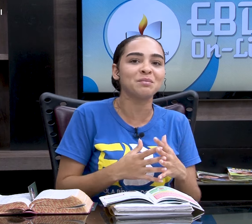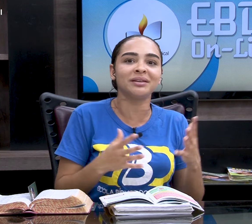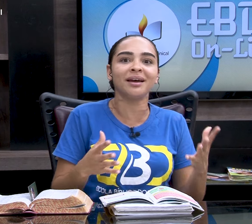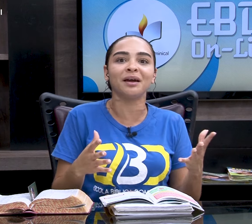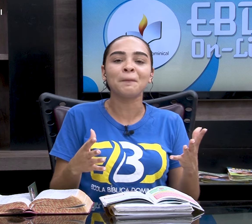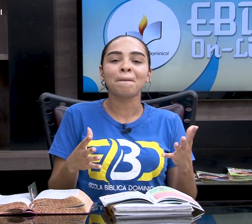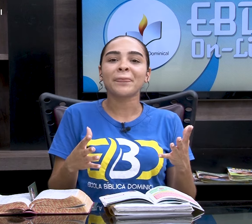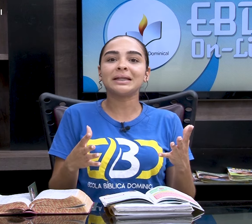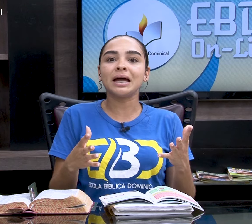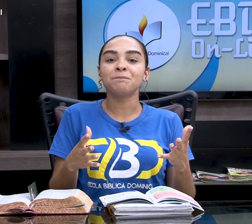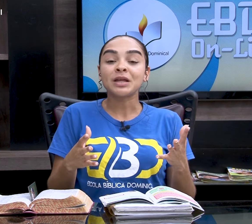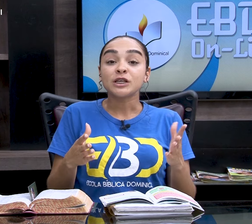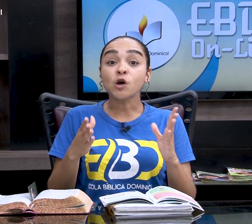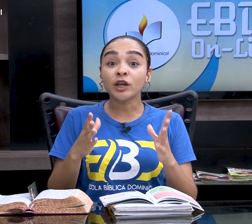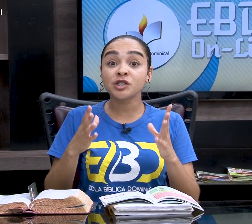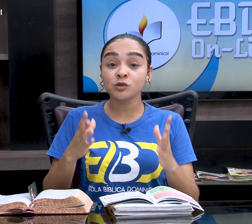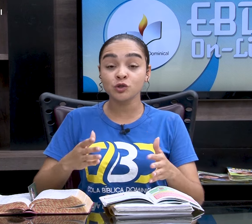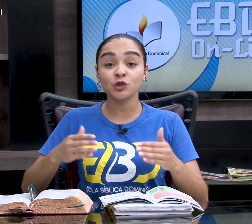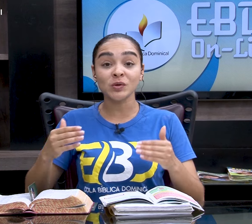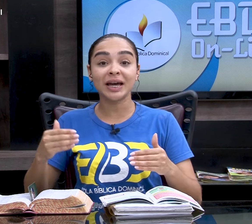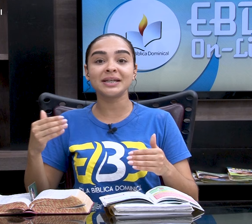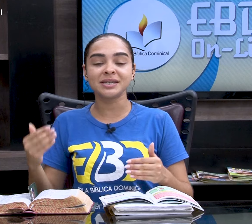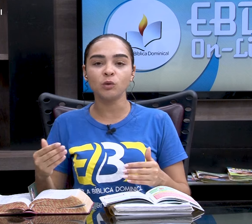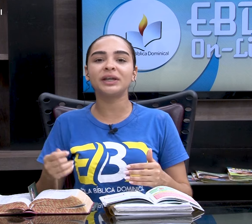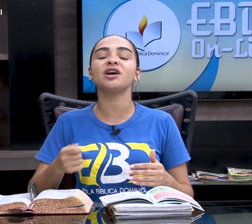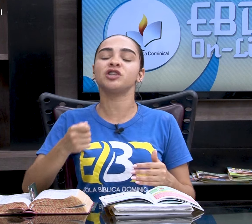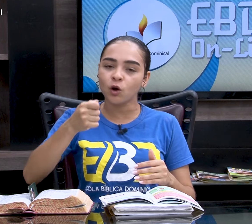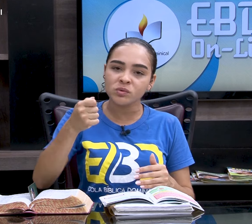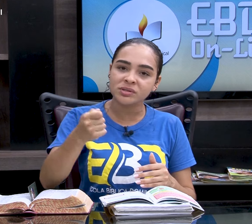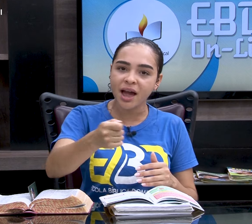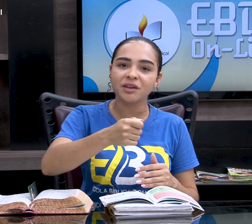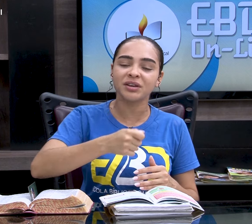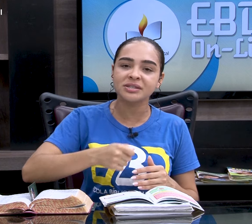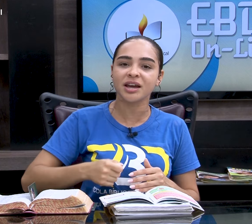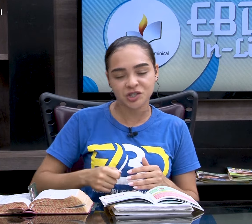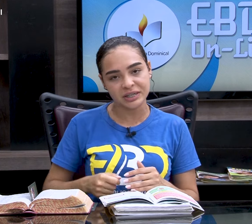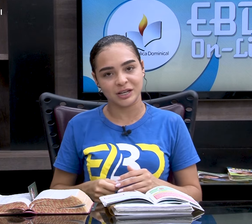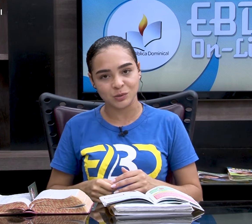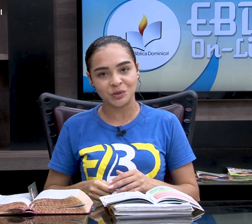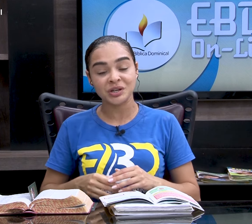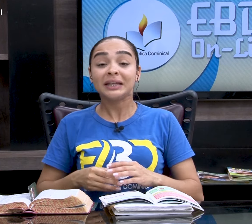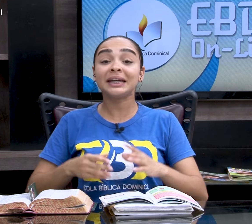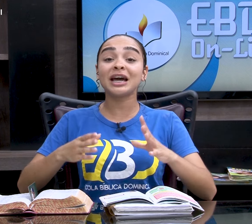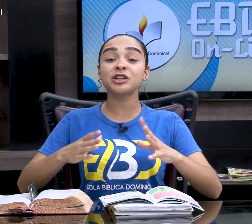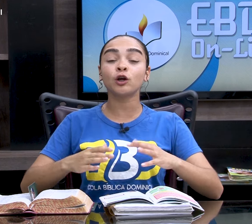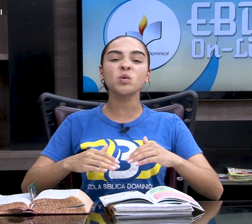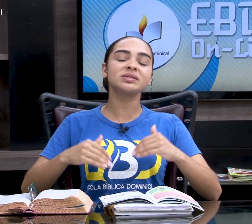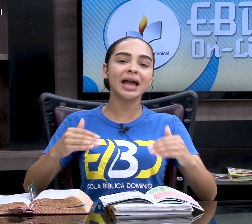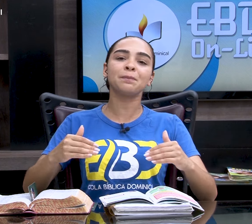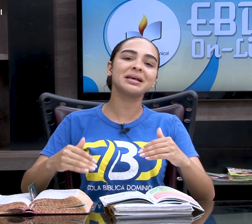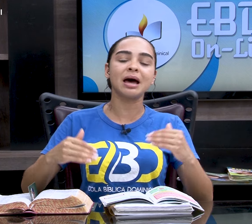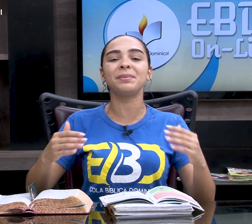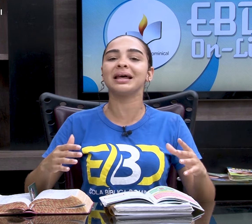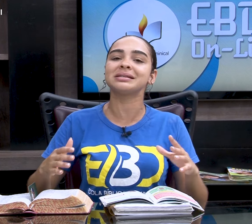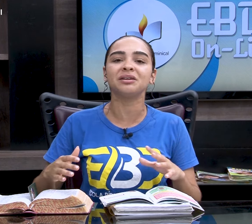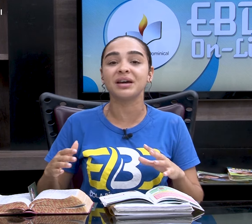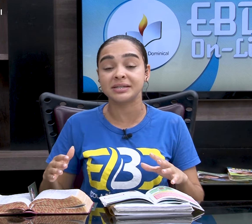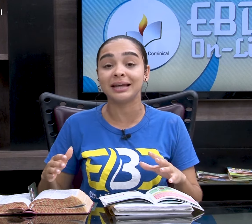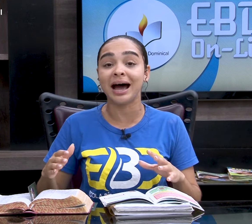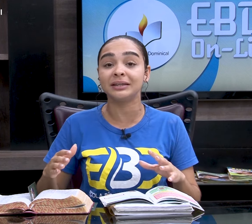verdadeiramente É né só que Jesus nos trouxe a lição de que a gente consegue vencer as tentações de que a gente consegue passar